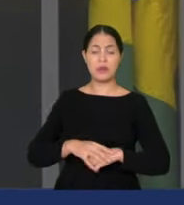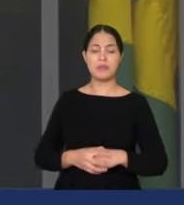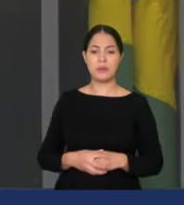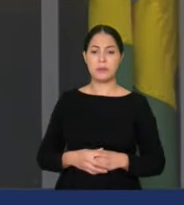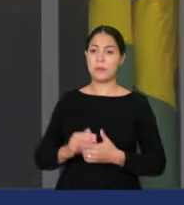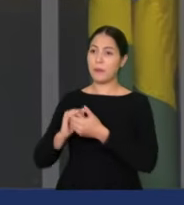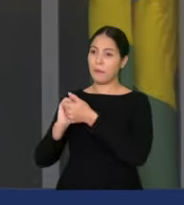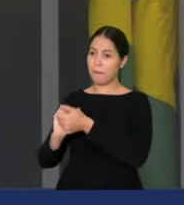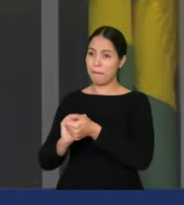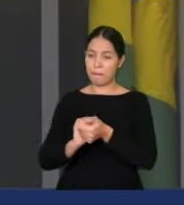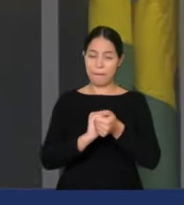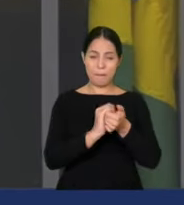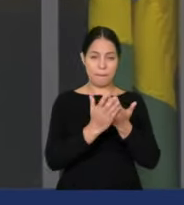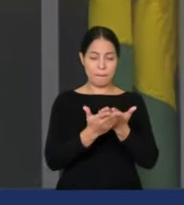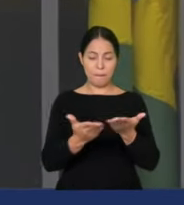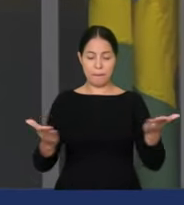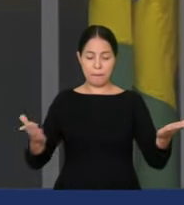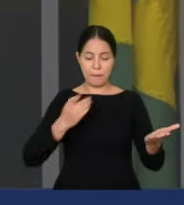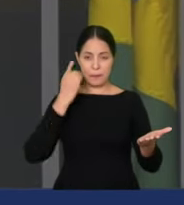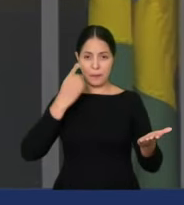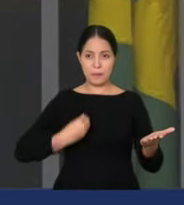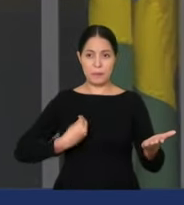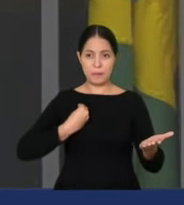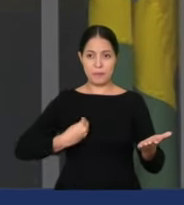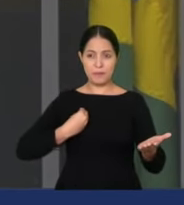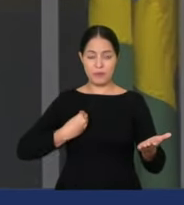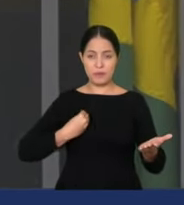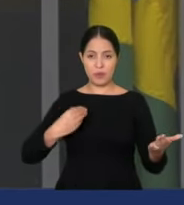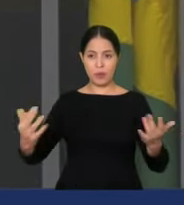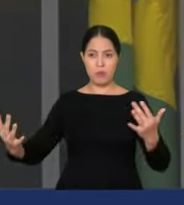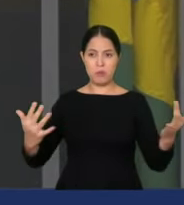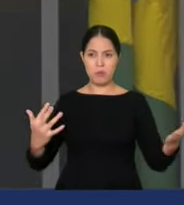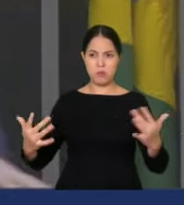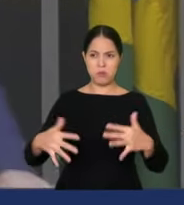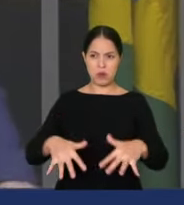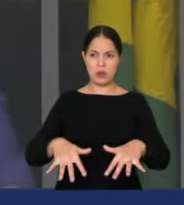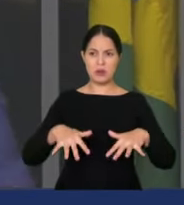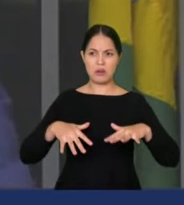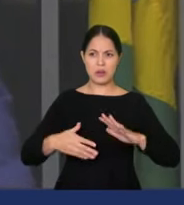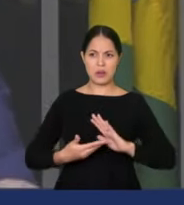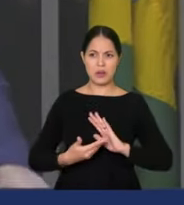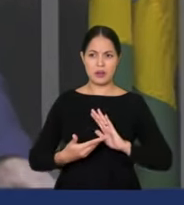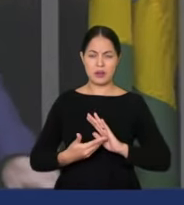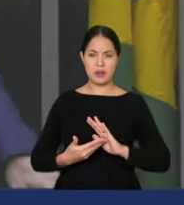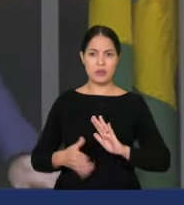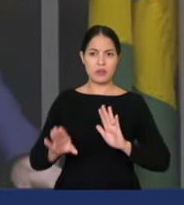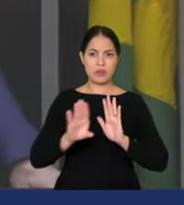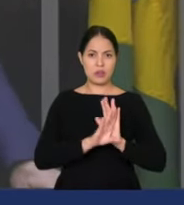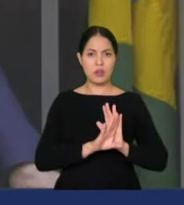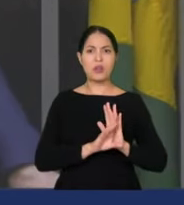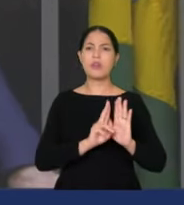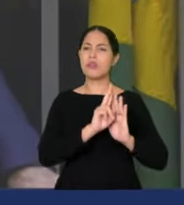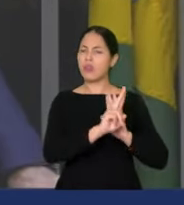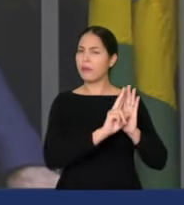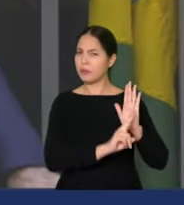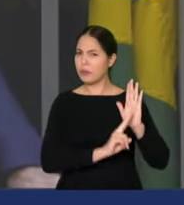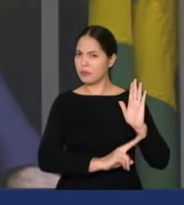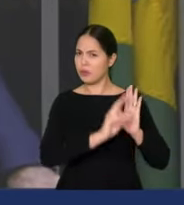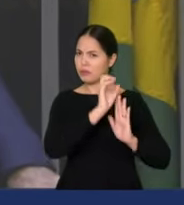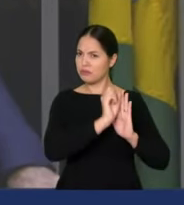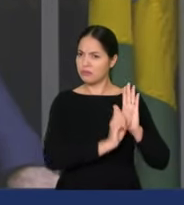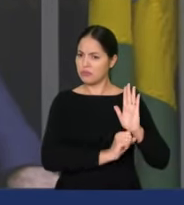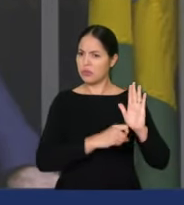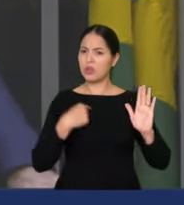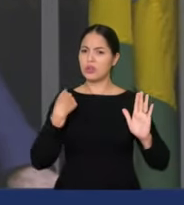dos parlamentares que ora vão chegando à casa e alguns já estão inscritos para fazer suas manifestações durante a nossa